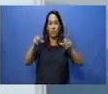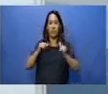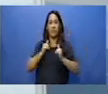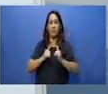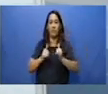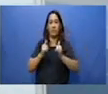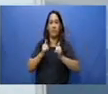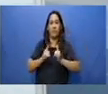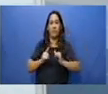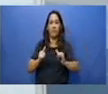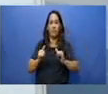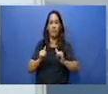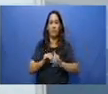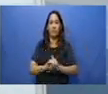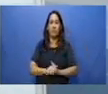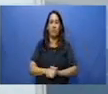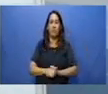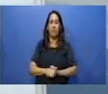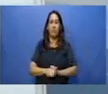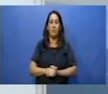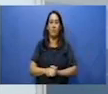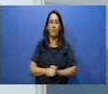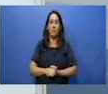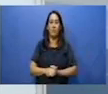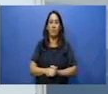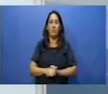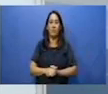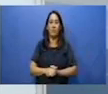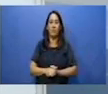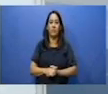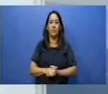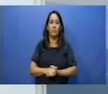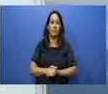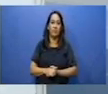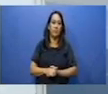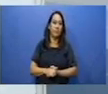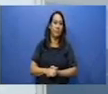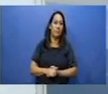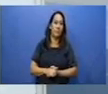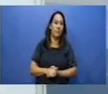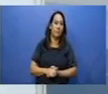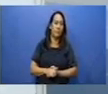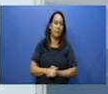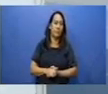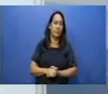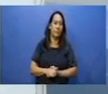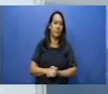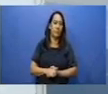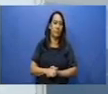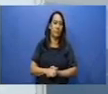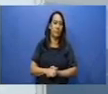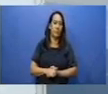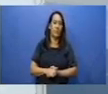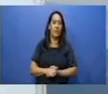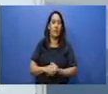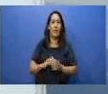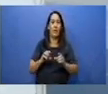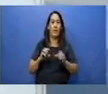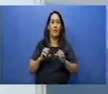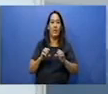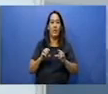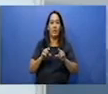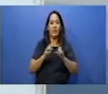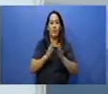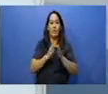notícia. Pula uma linha, dá um parágrafo. Lembra o que é parágrafo? Aí tá o risquinho